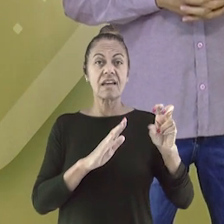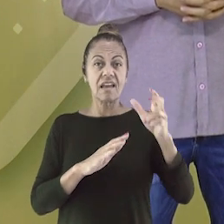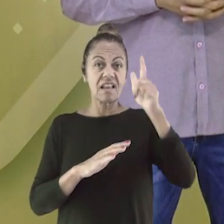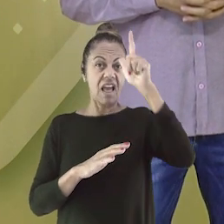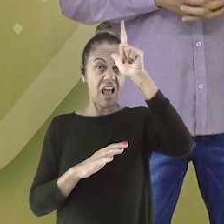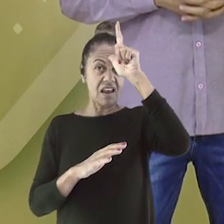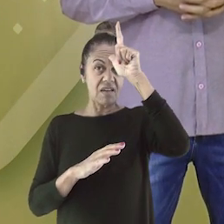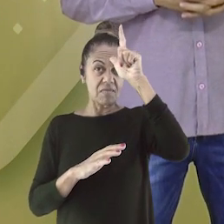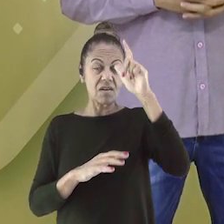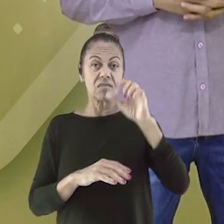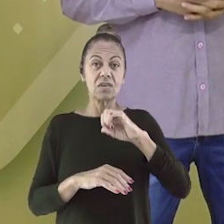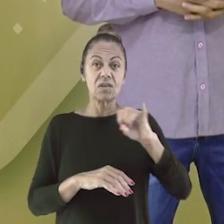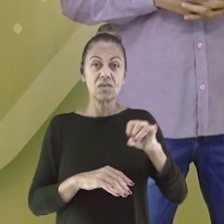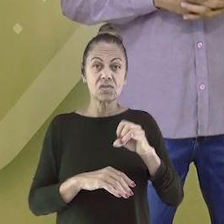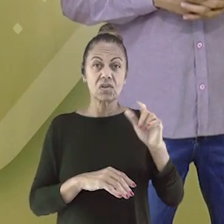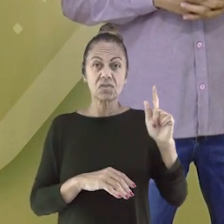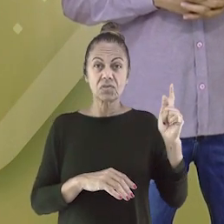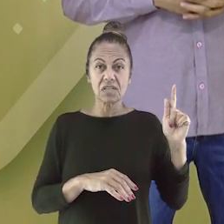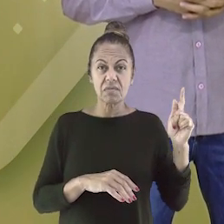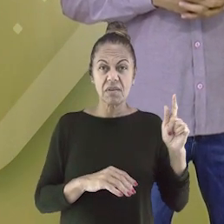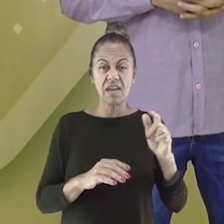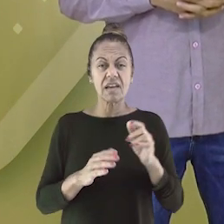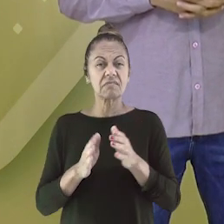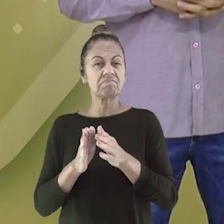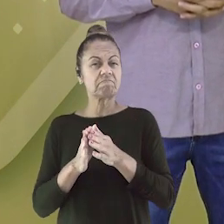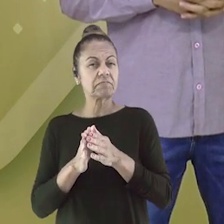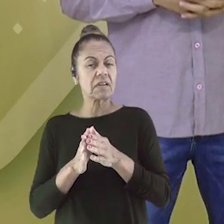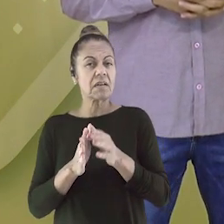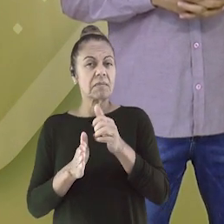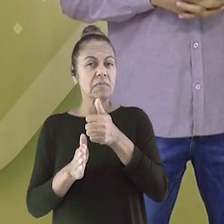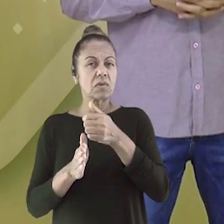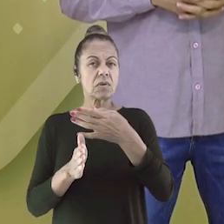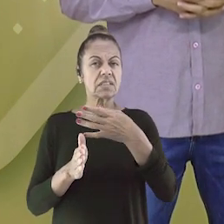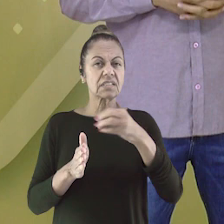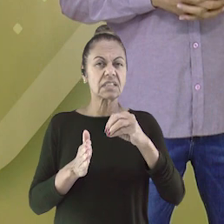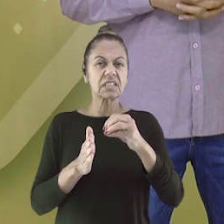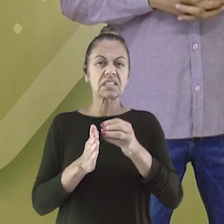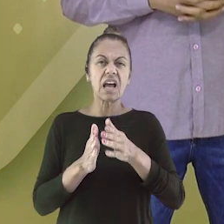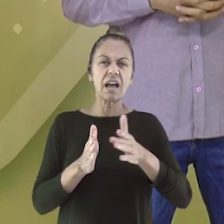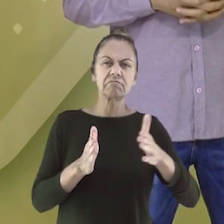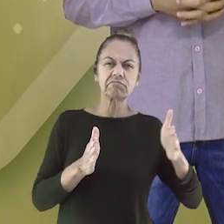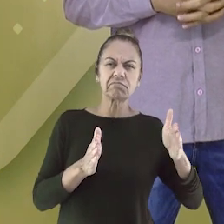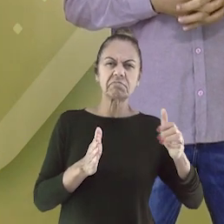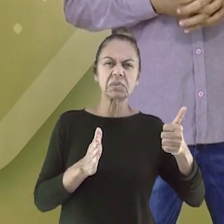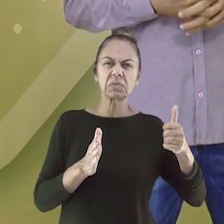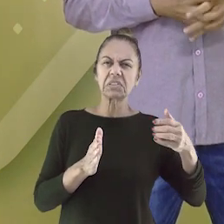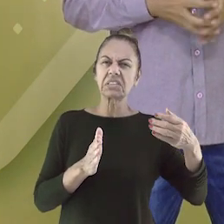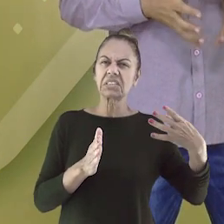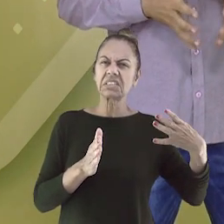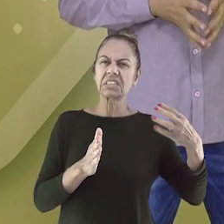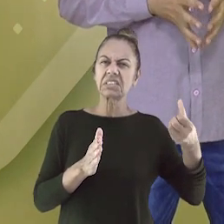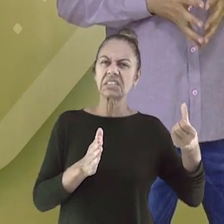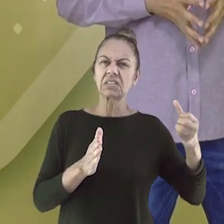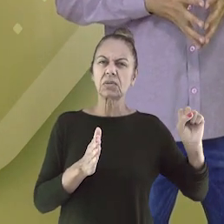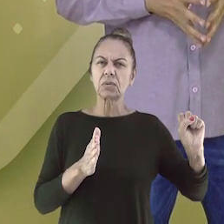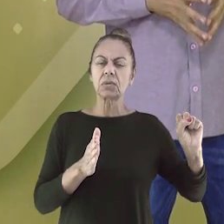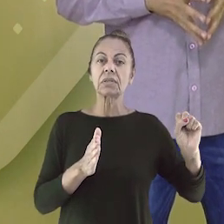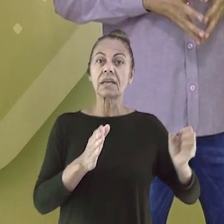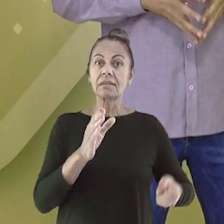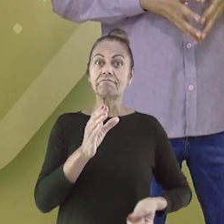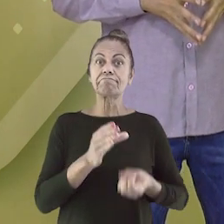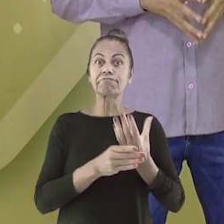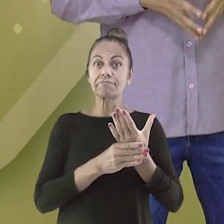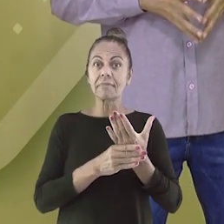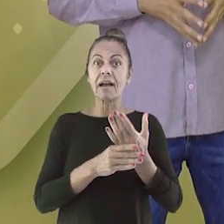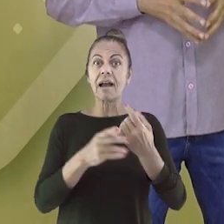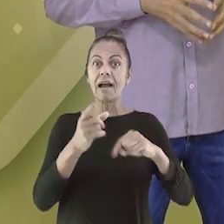alemão Johannes Gutenberg, de 1400 a 1468, inventou uma máquina que causaria